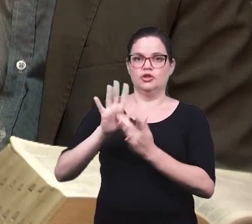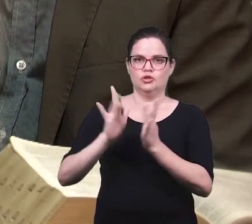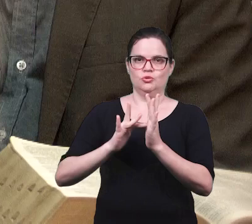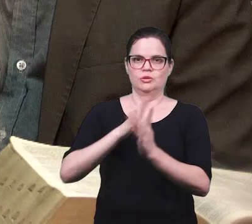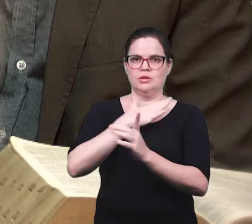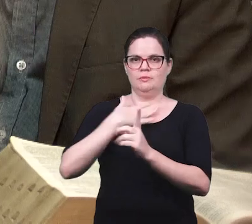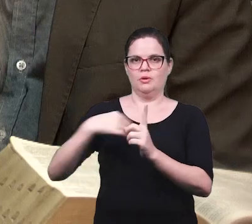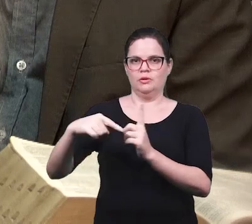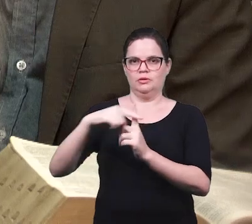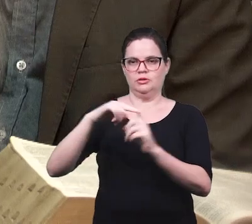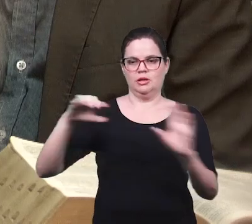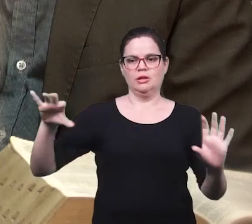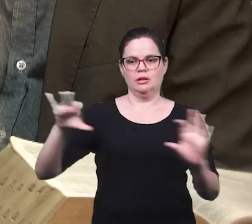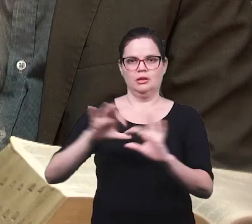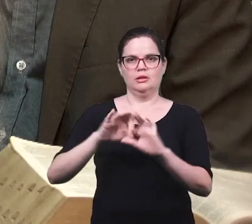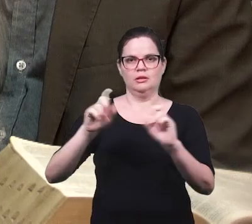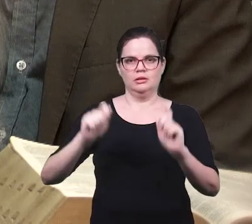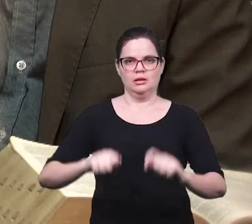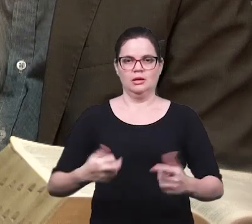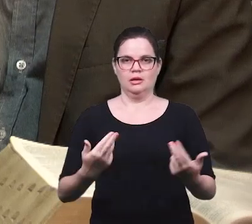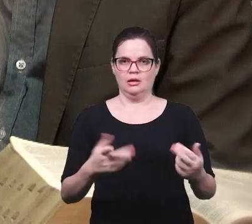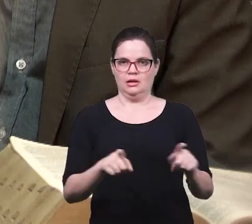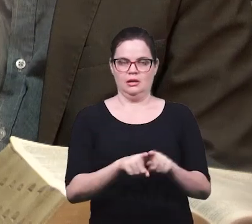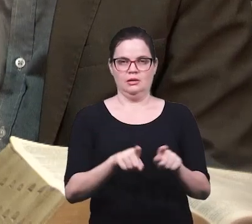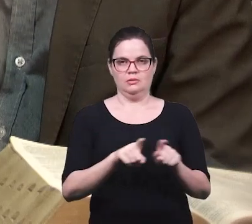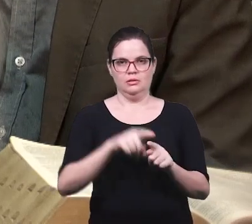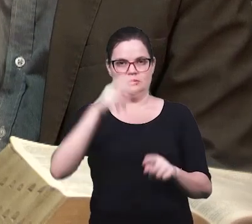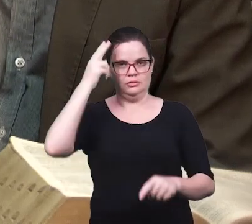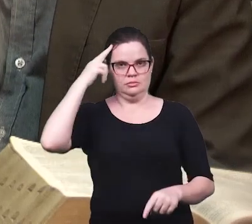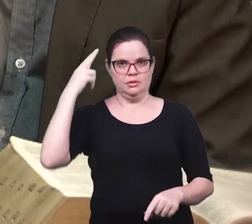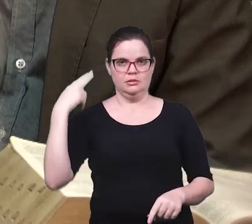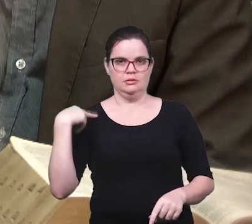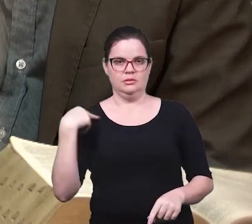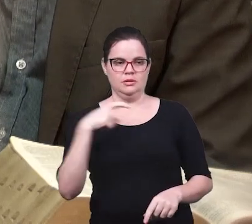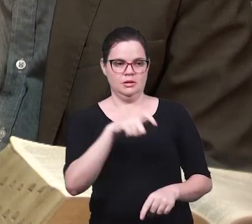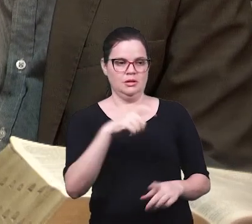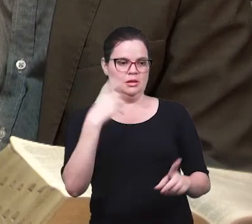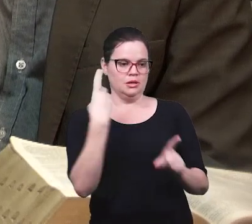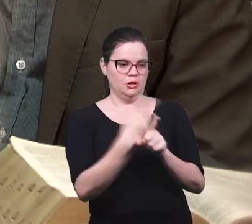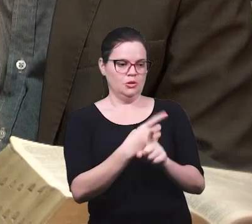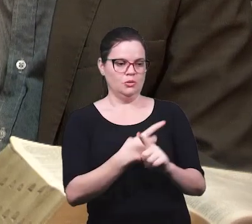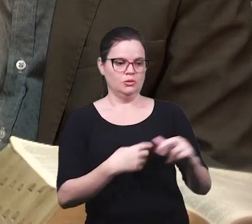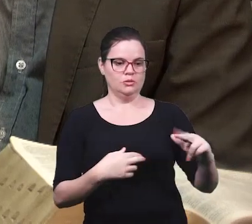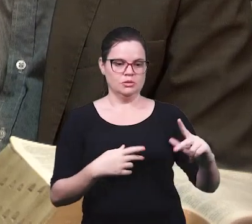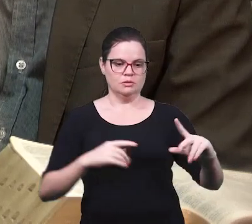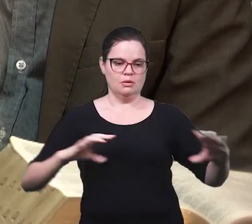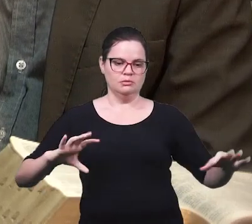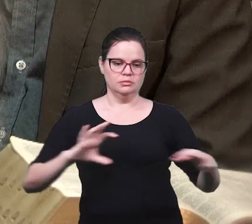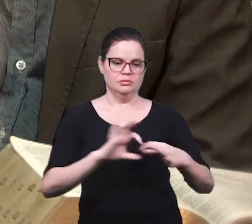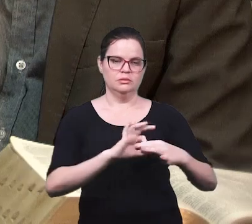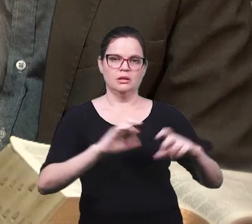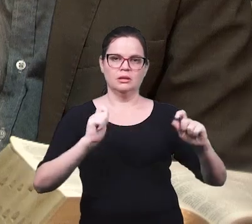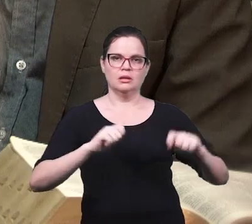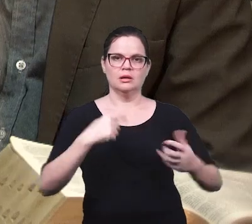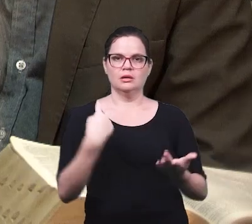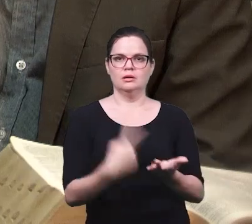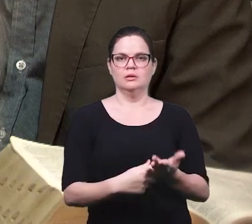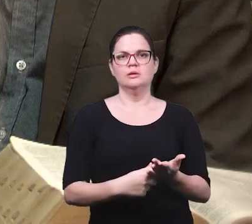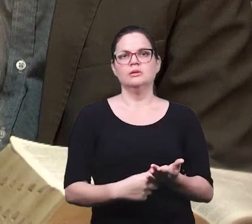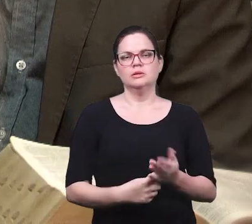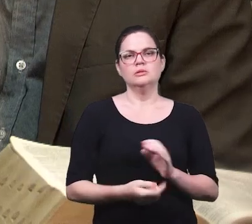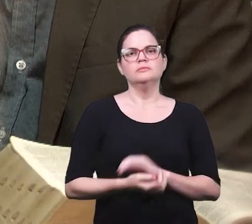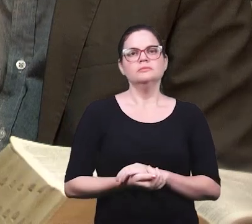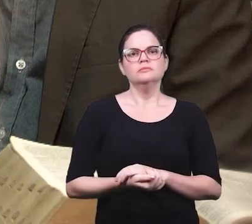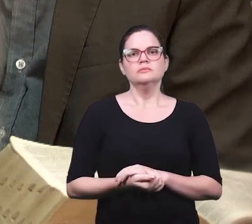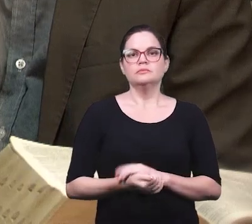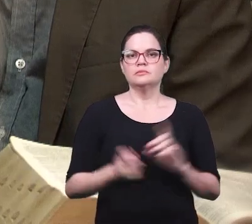a reconciliação, né? verdade, Marcos falou da raiz de amargura, mas o que nós vemos ali é que a reconciliação